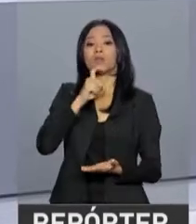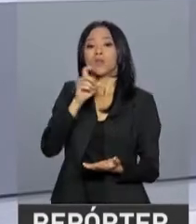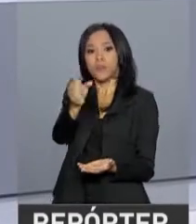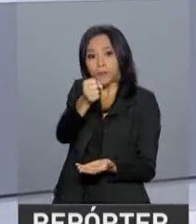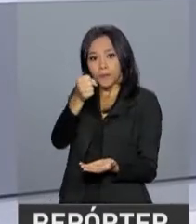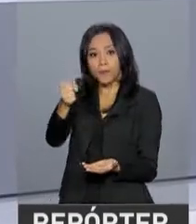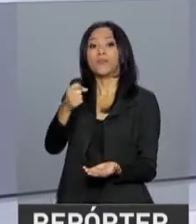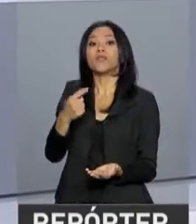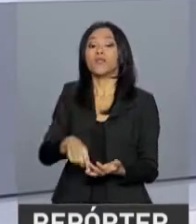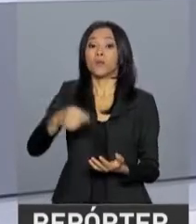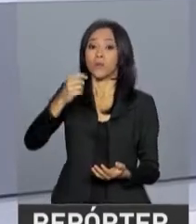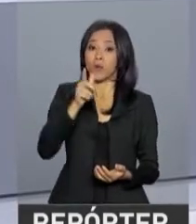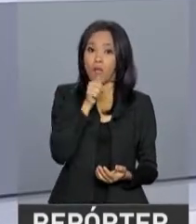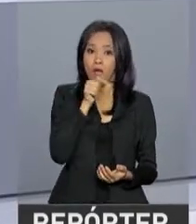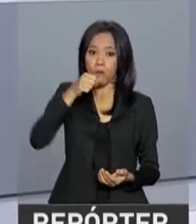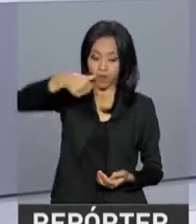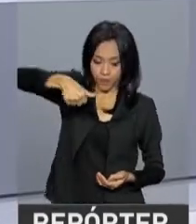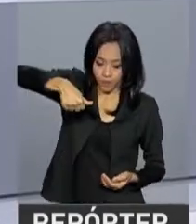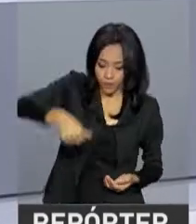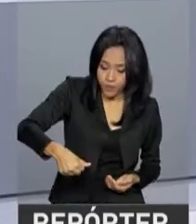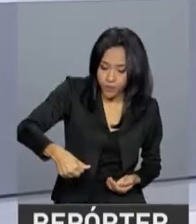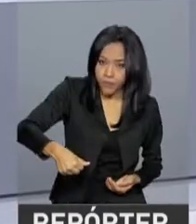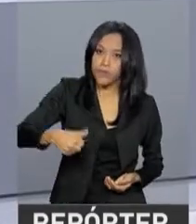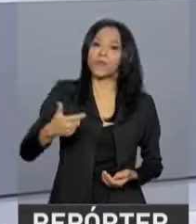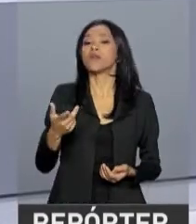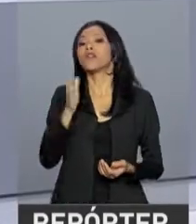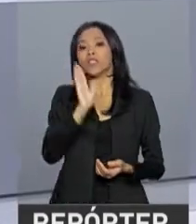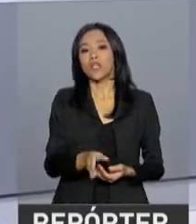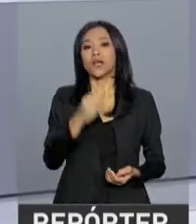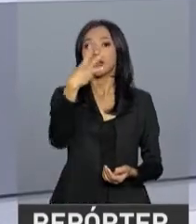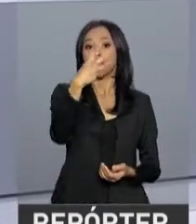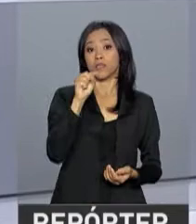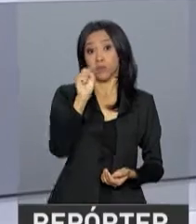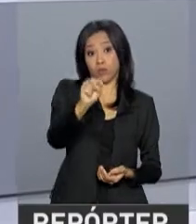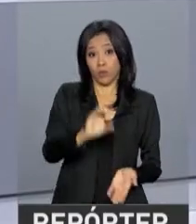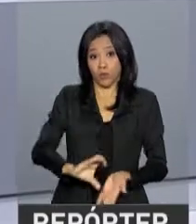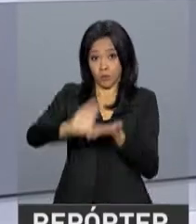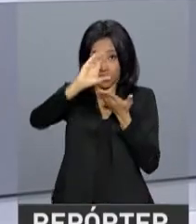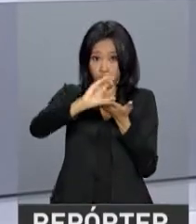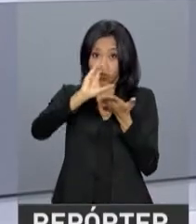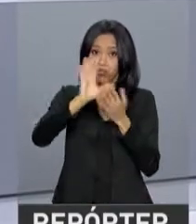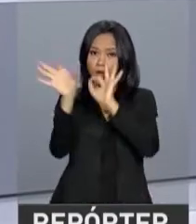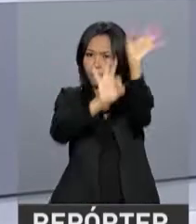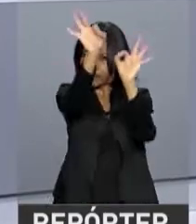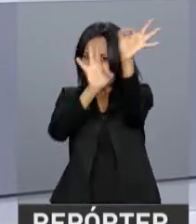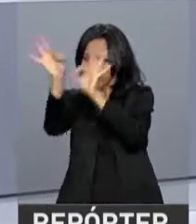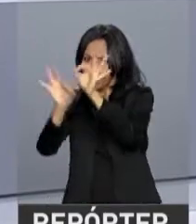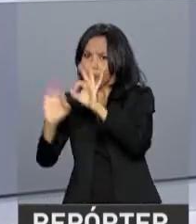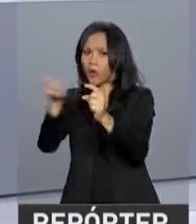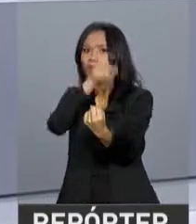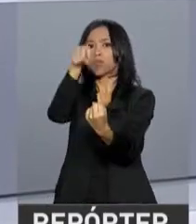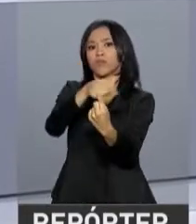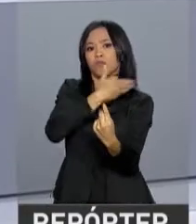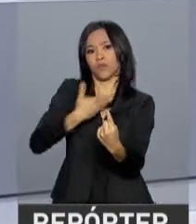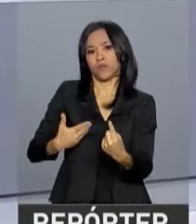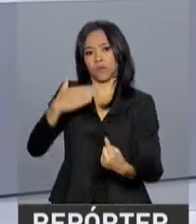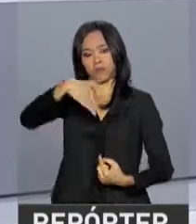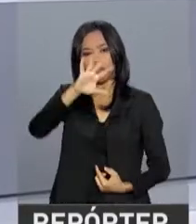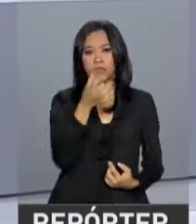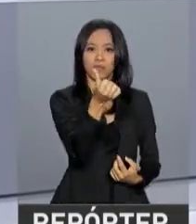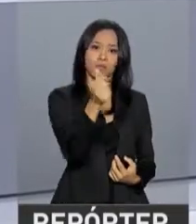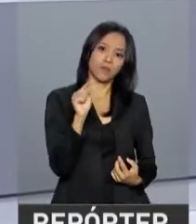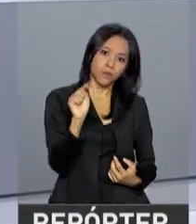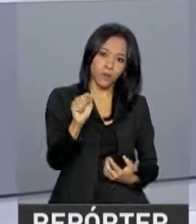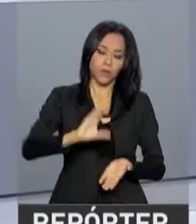refrigerador e um bebedouro. Mais de 3 mil conselhos já foram equipados. A meta do governo é atender os quase 6 mil conselhos de